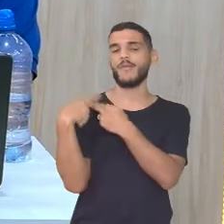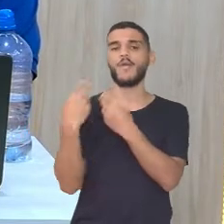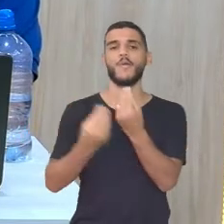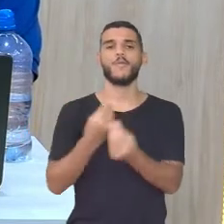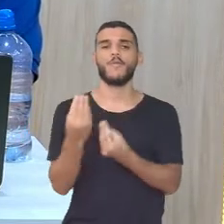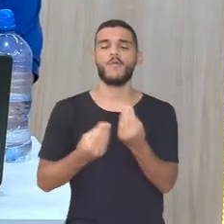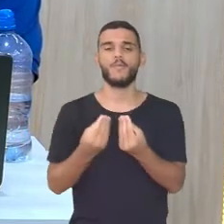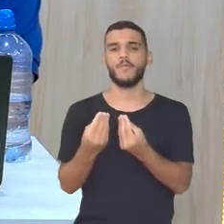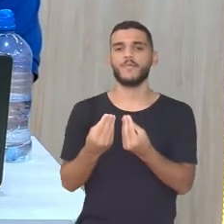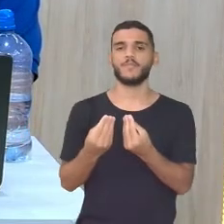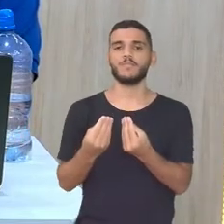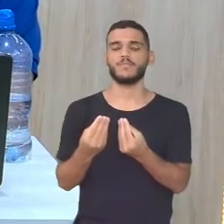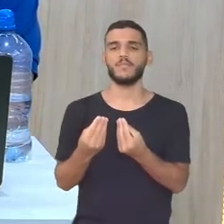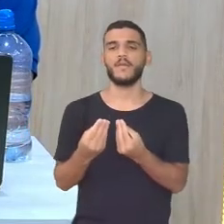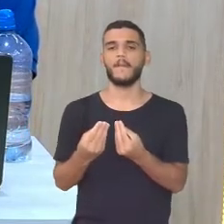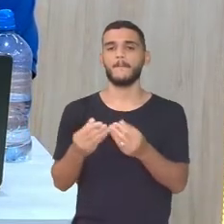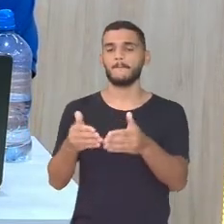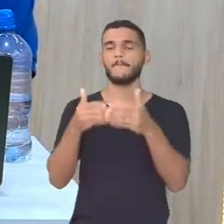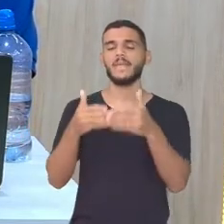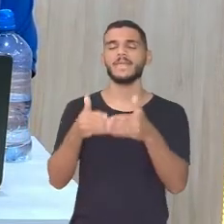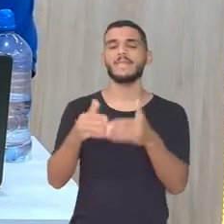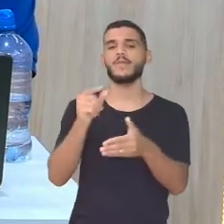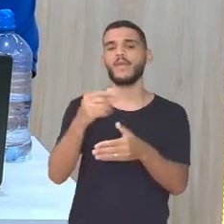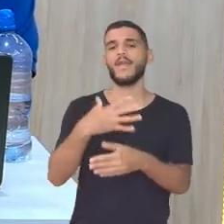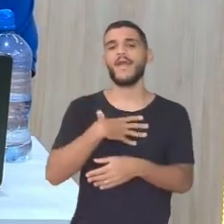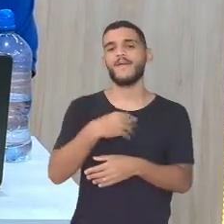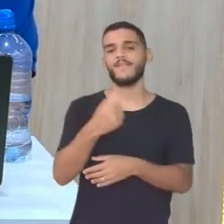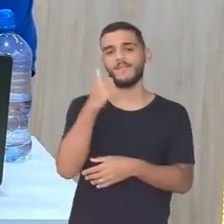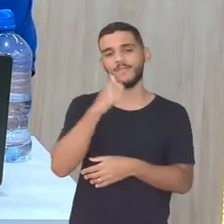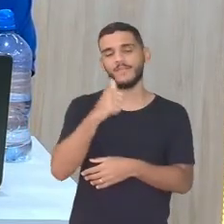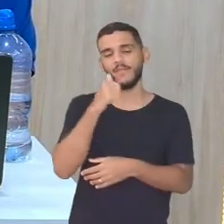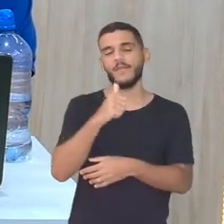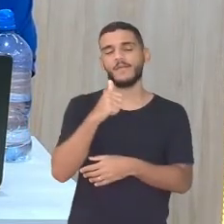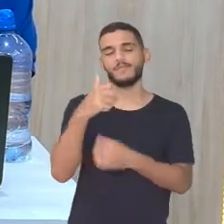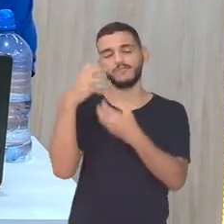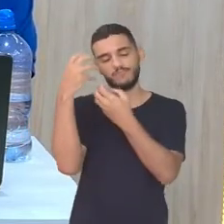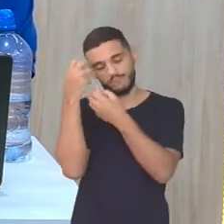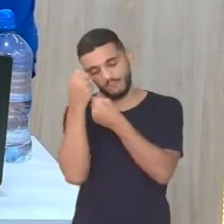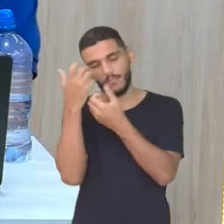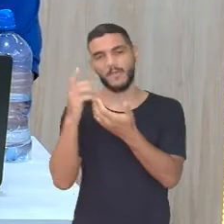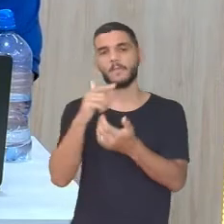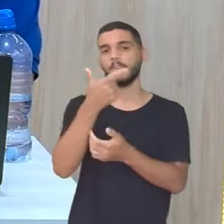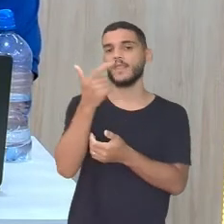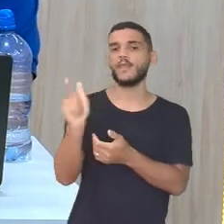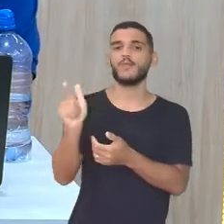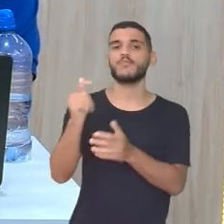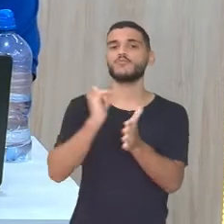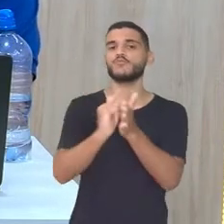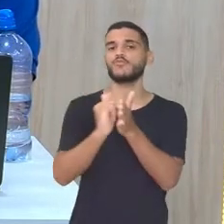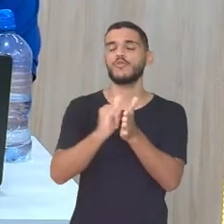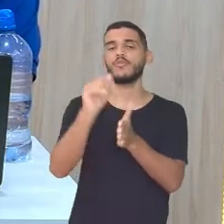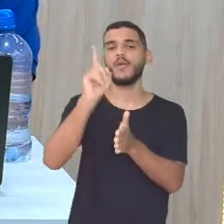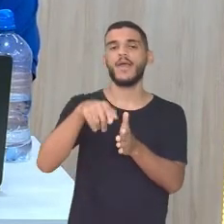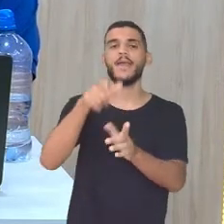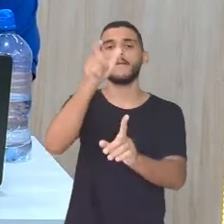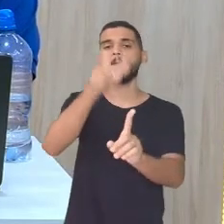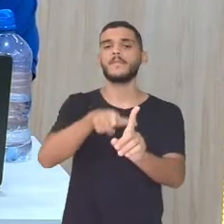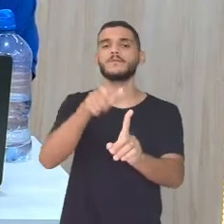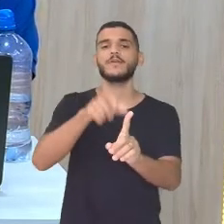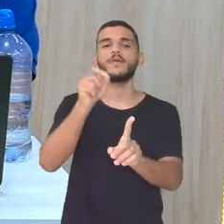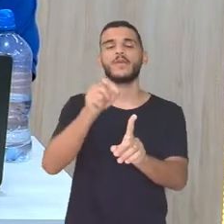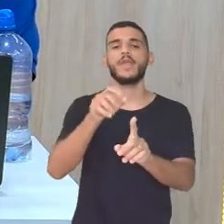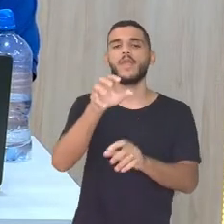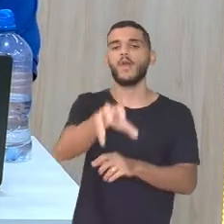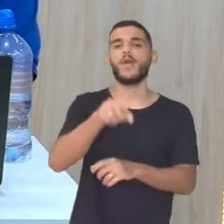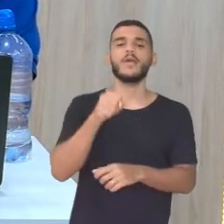por colocar a princesa para dormir. Quando É verdade. em outros contos eles são os personagens que tentam resgatar a princesa